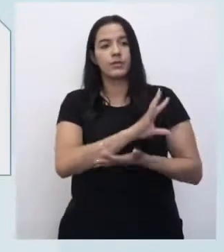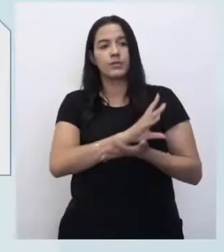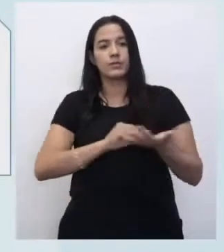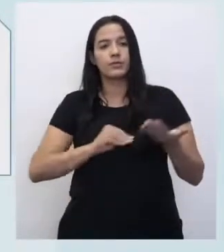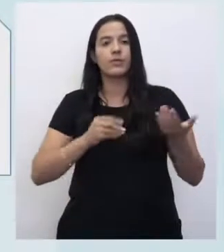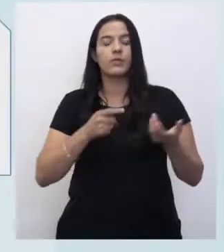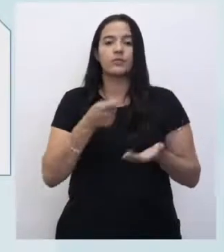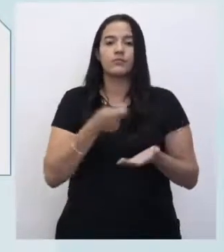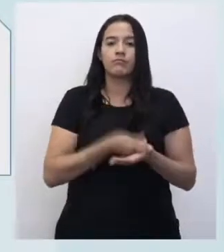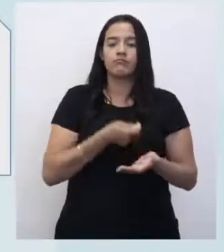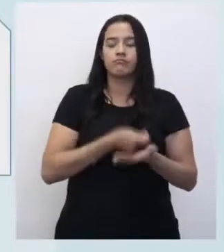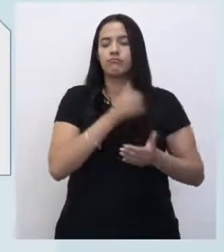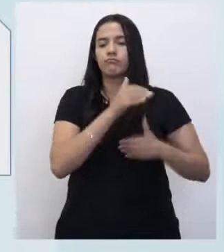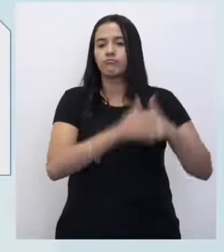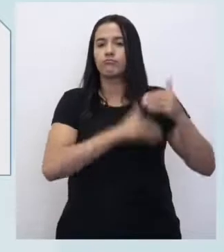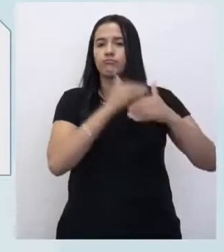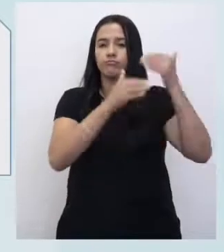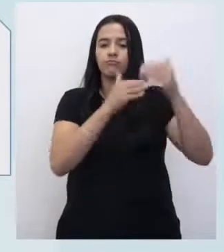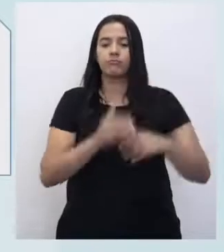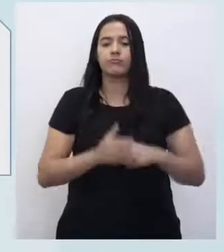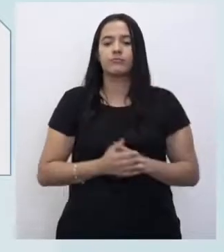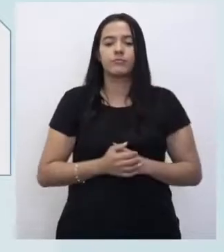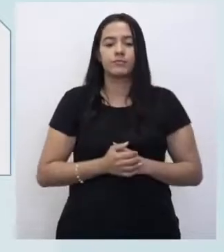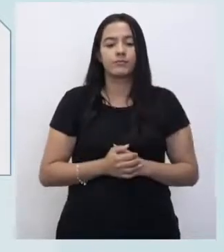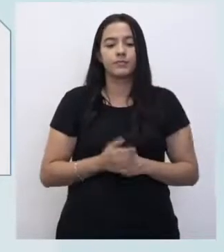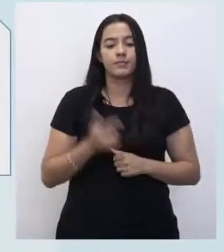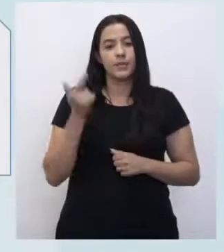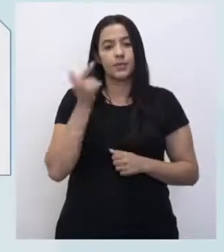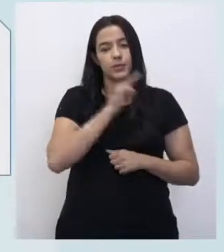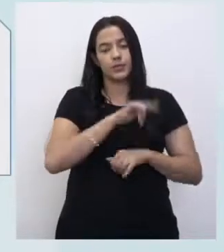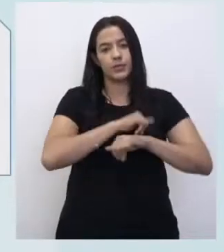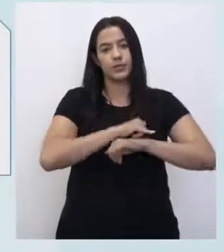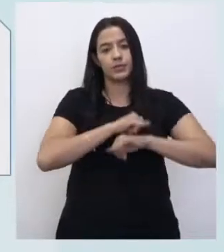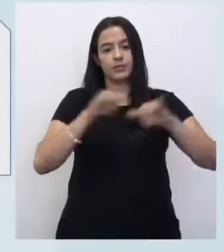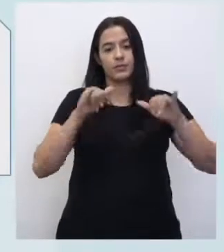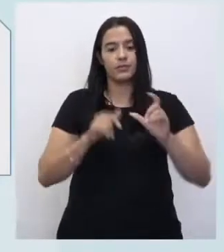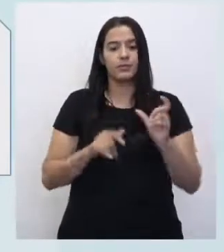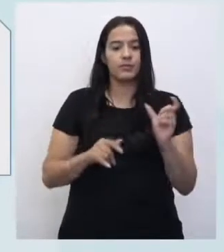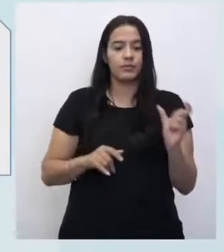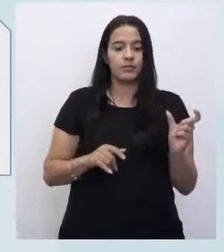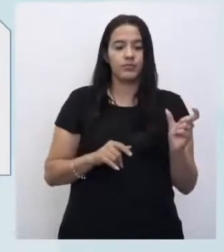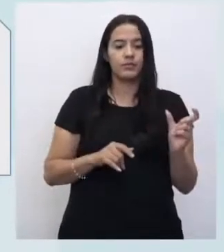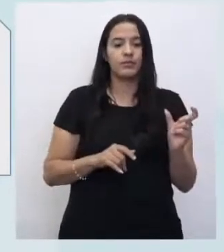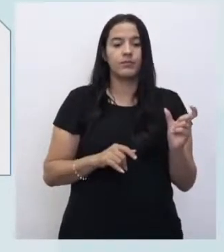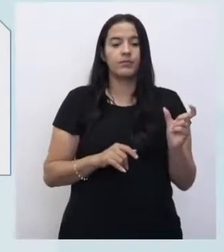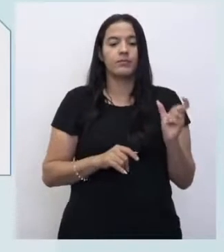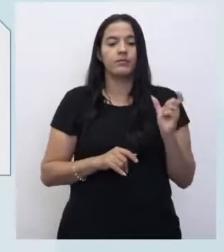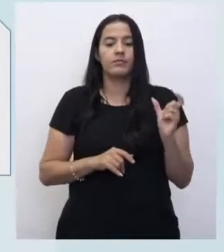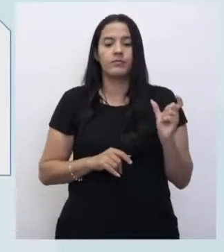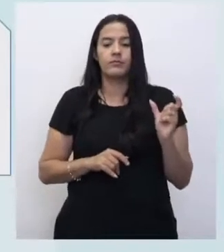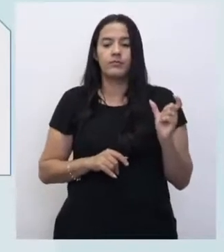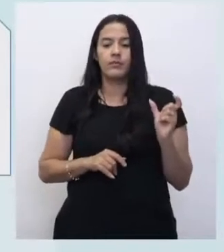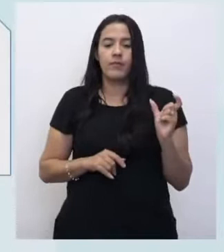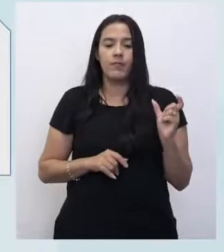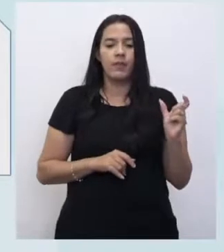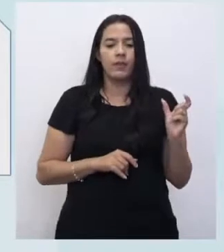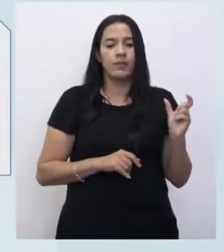em desenvolvimento. Legal. Então, ó, eles conseguiram informar pra gente a palavrinha informed,